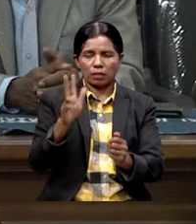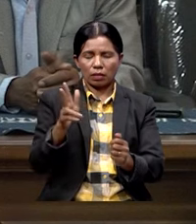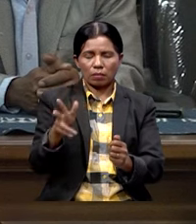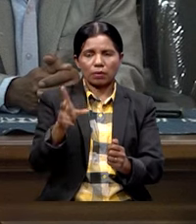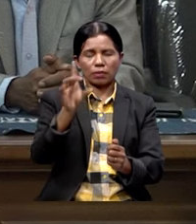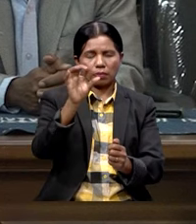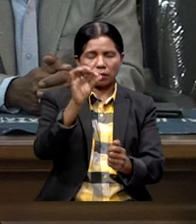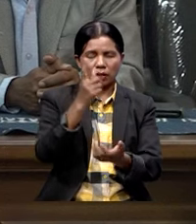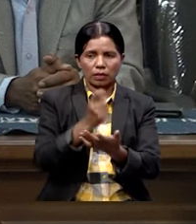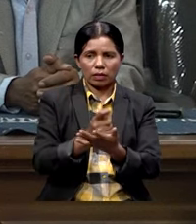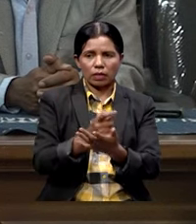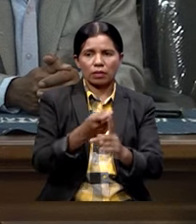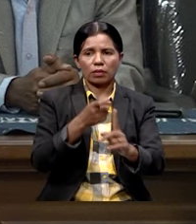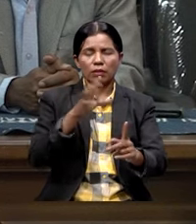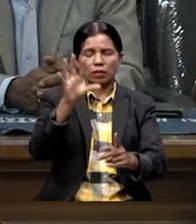total